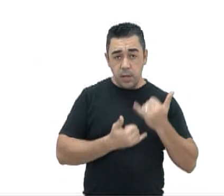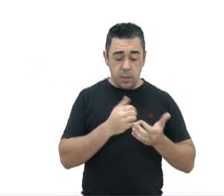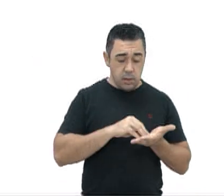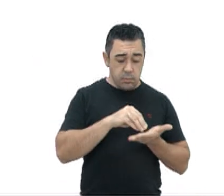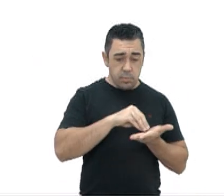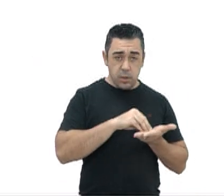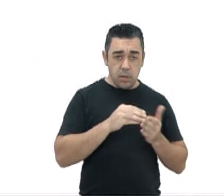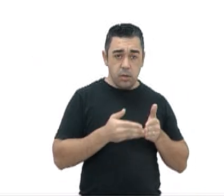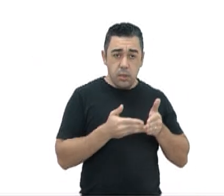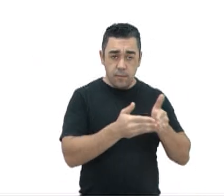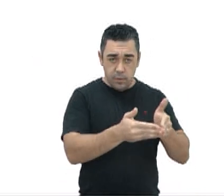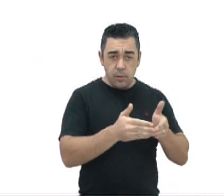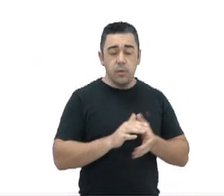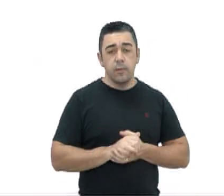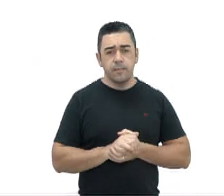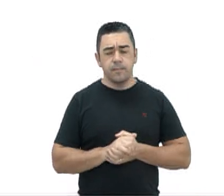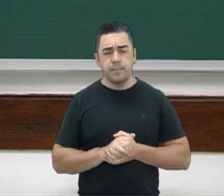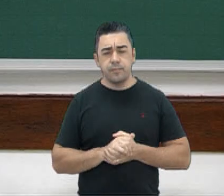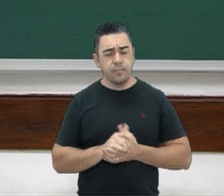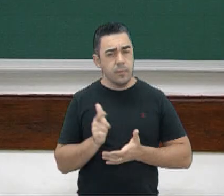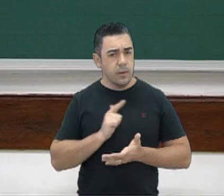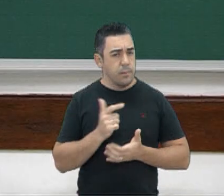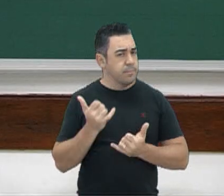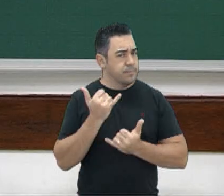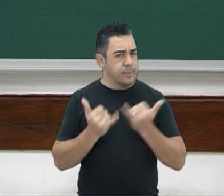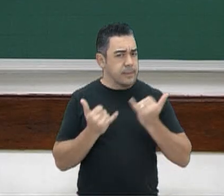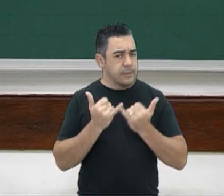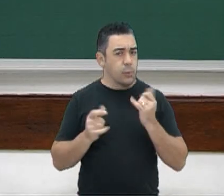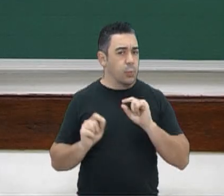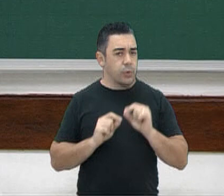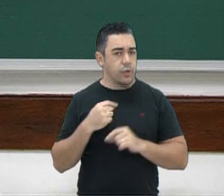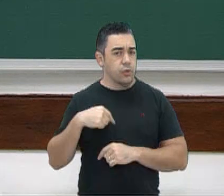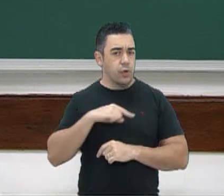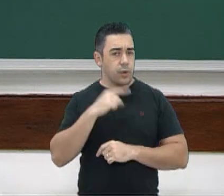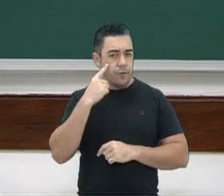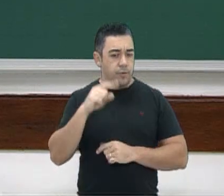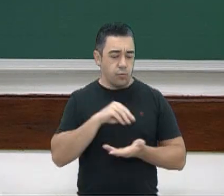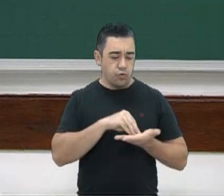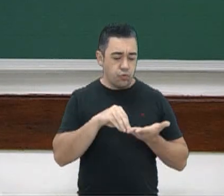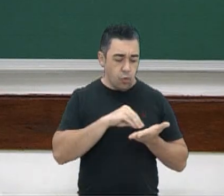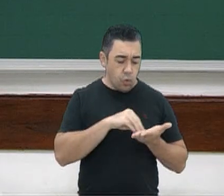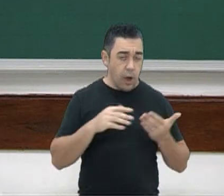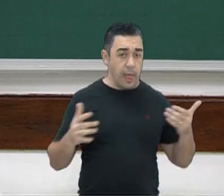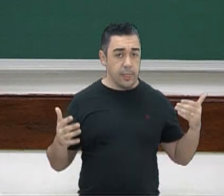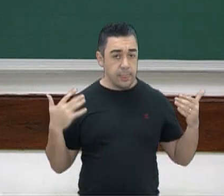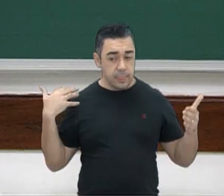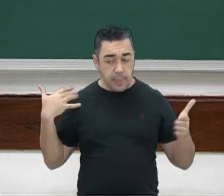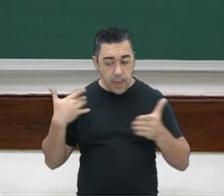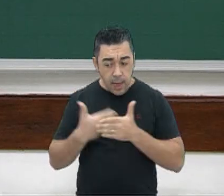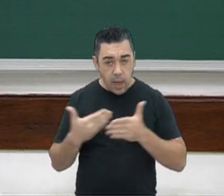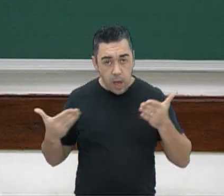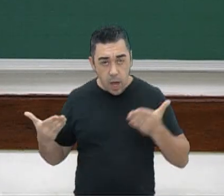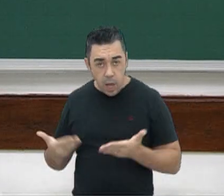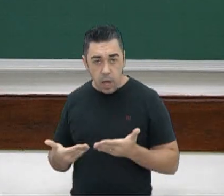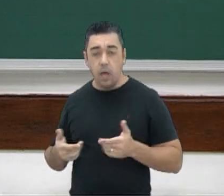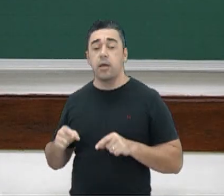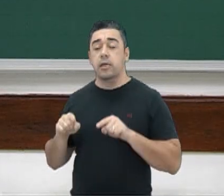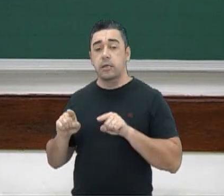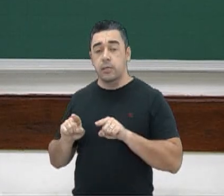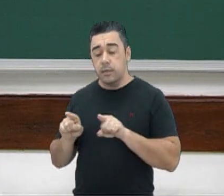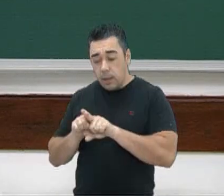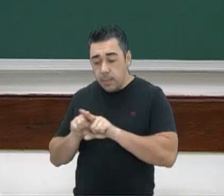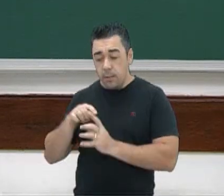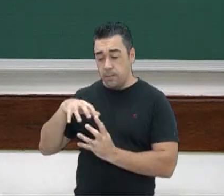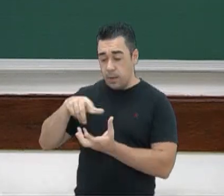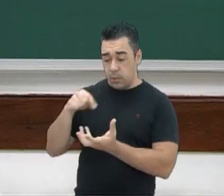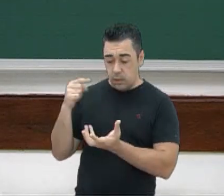Isso eu posso garantir para você. A similaridade entre o que nós vimos até agora do jogo Batalha Naval e o sistema de